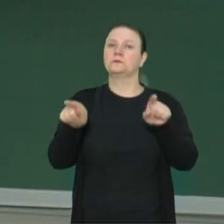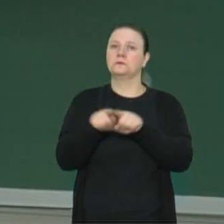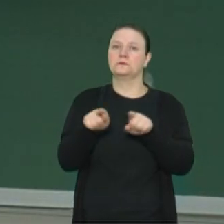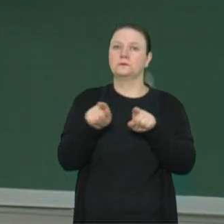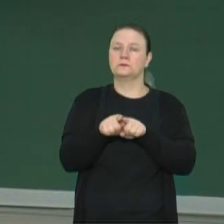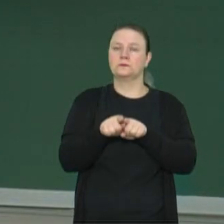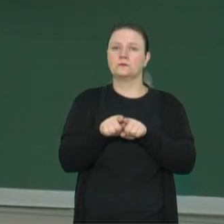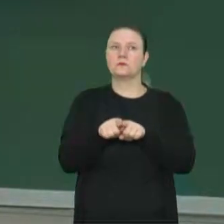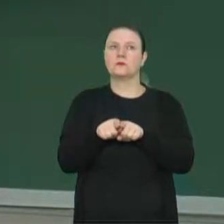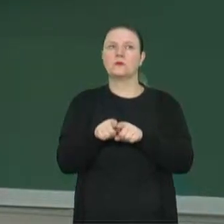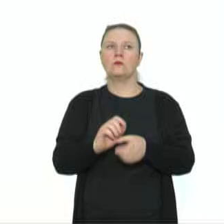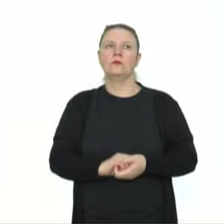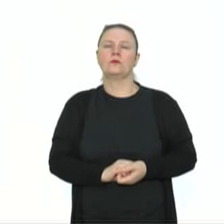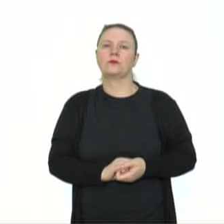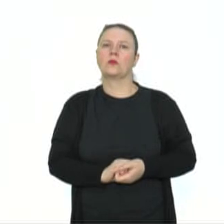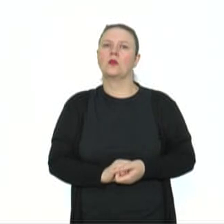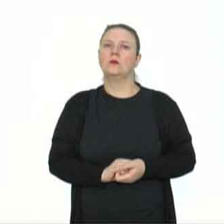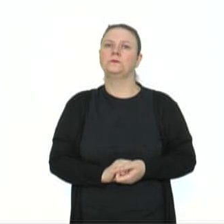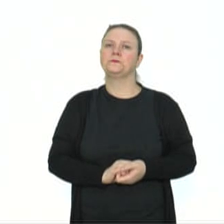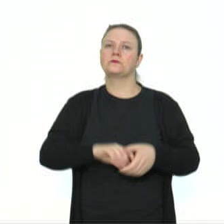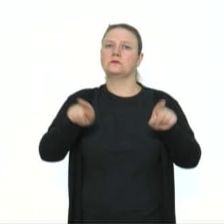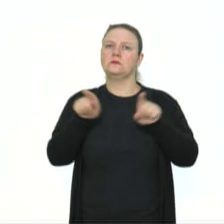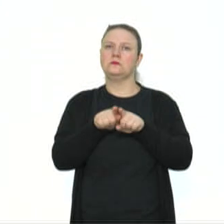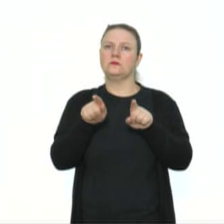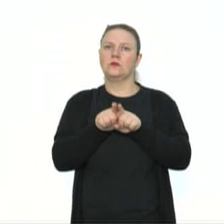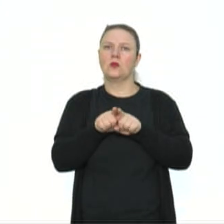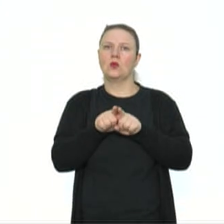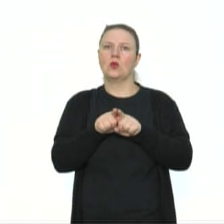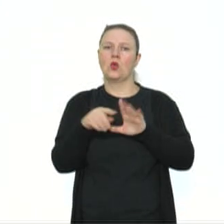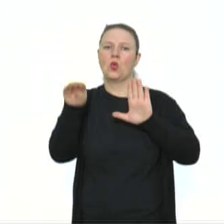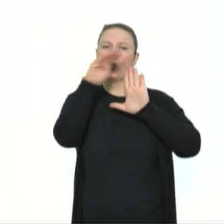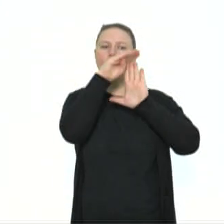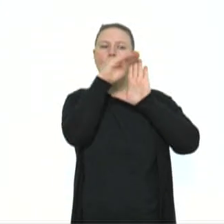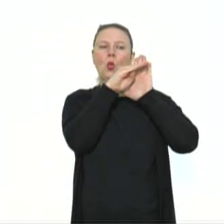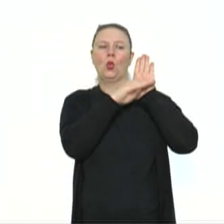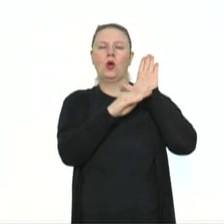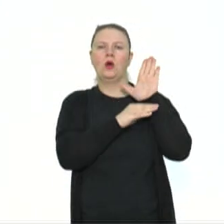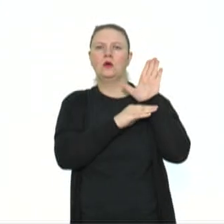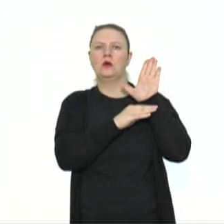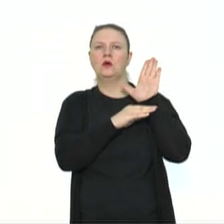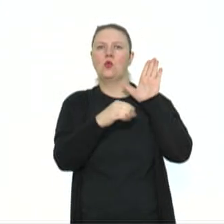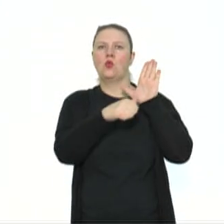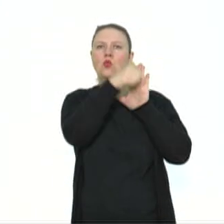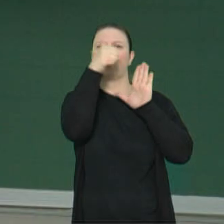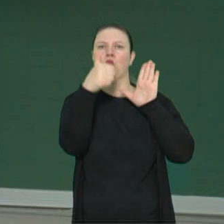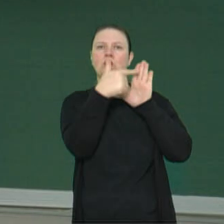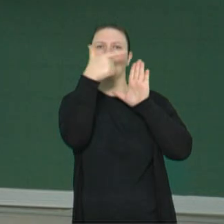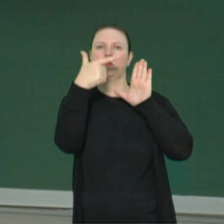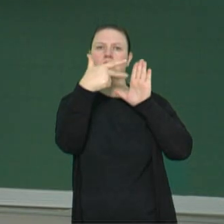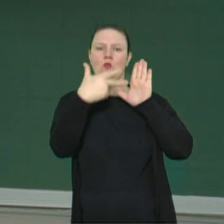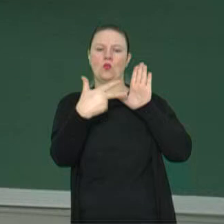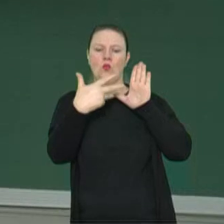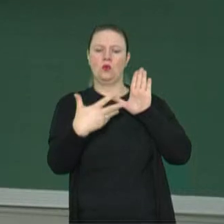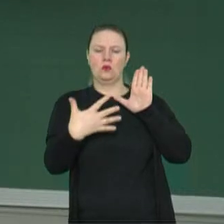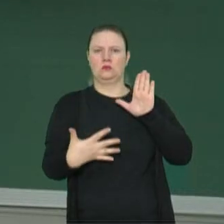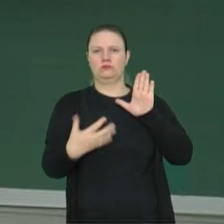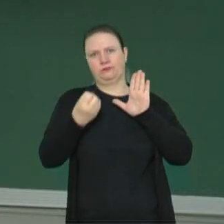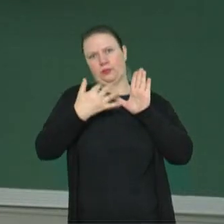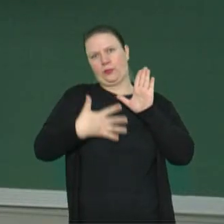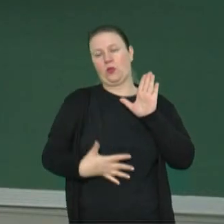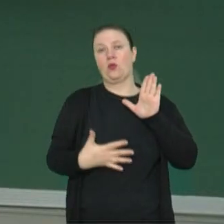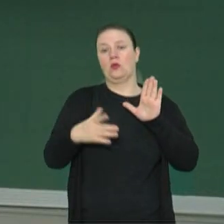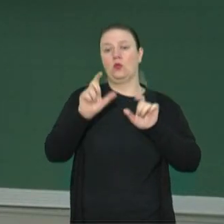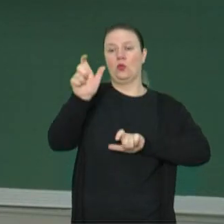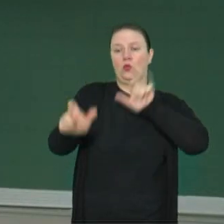disciplinas, como é colocado aqui, né? Sendo que a classificação final vai determinar o resultado. Então, dentro da classificação de cada uma das disciplinas, como os